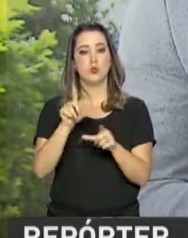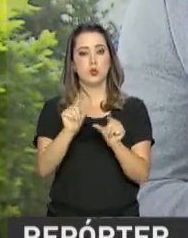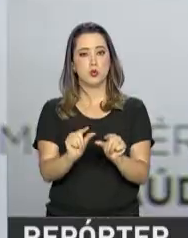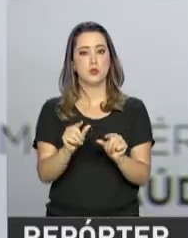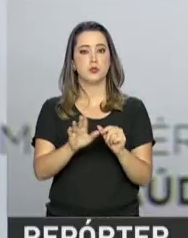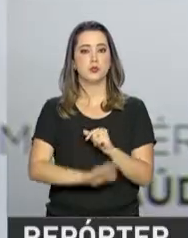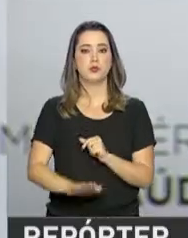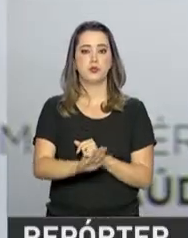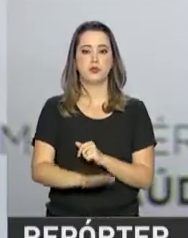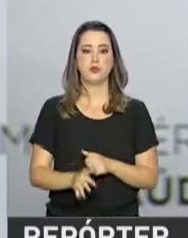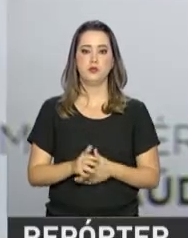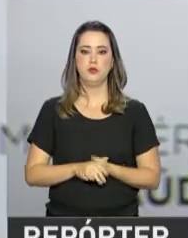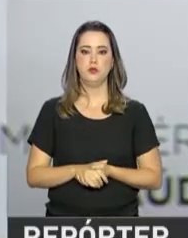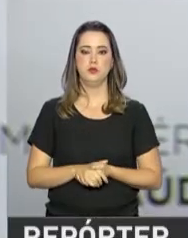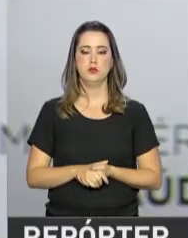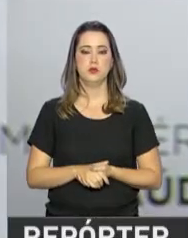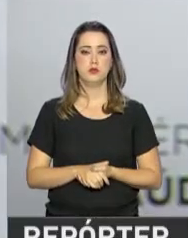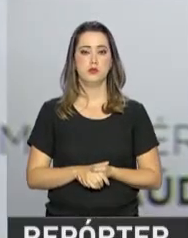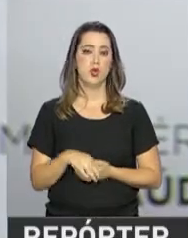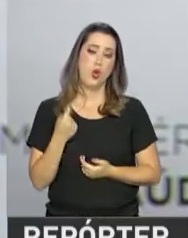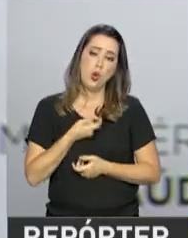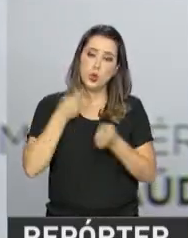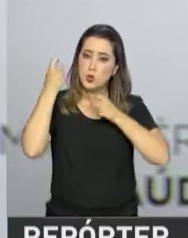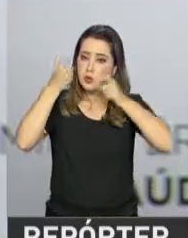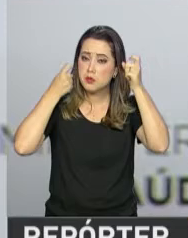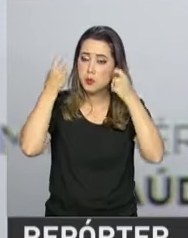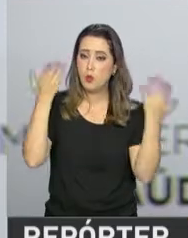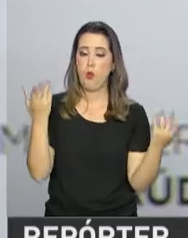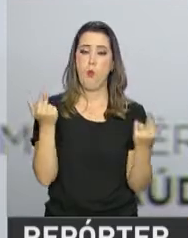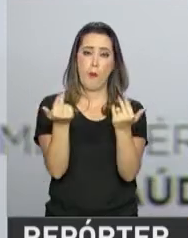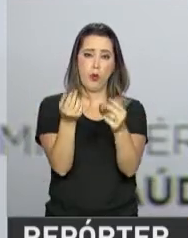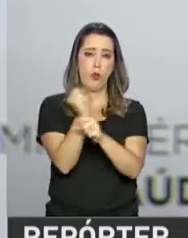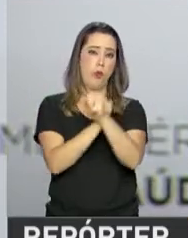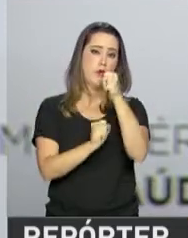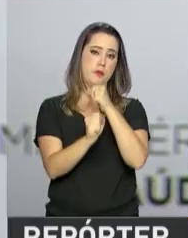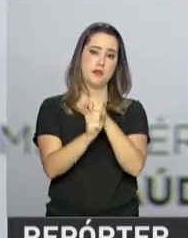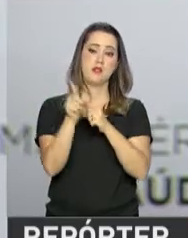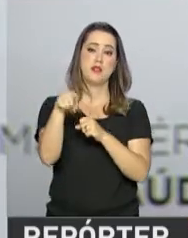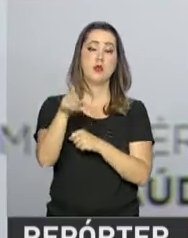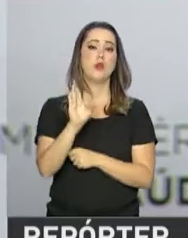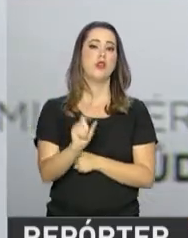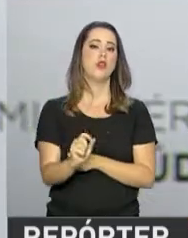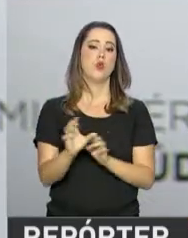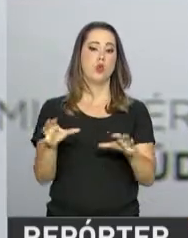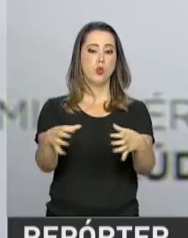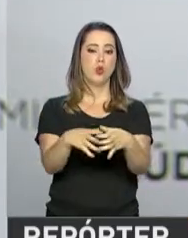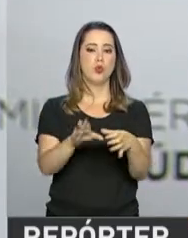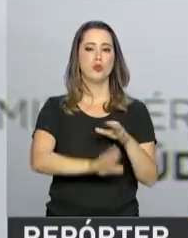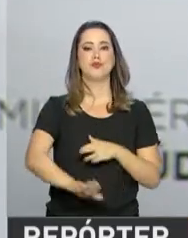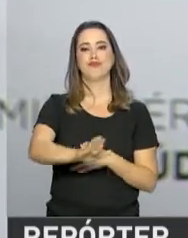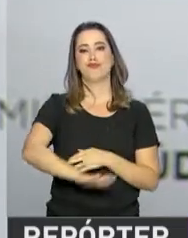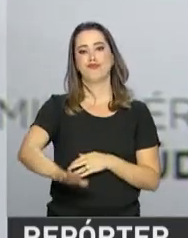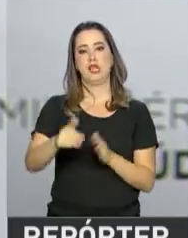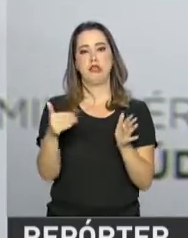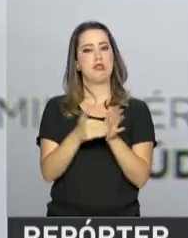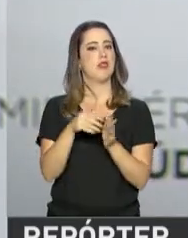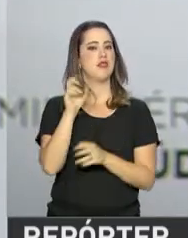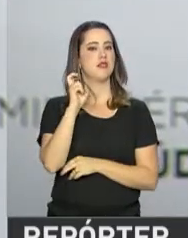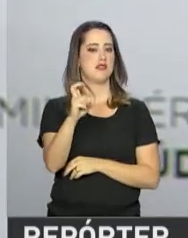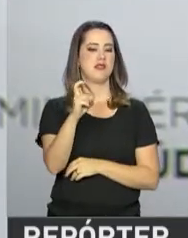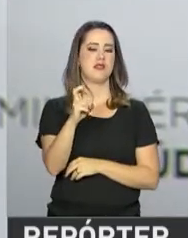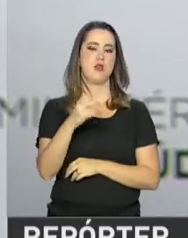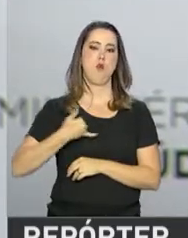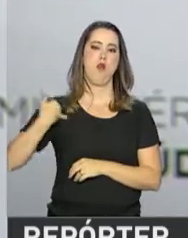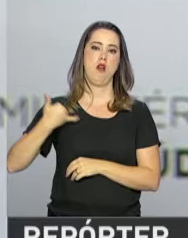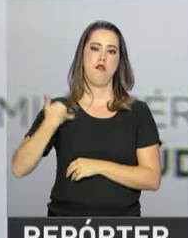aquilo que mais nos preocupa e nos preocupou no ano passado são as crianças as crianças até 5 anos e 6